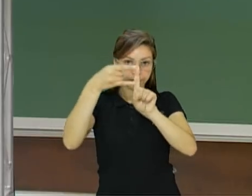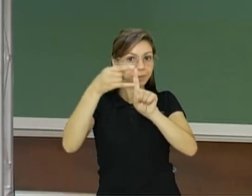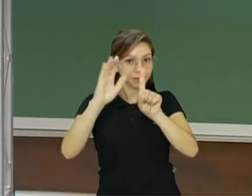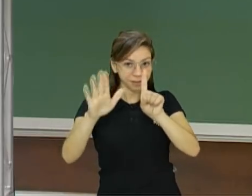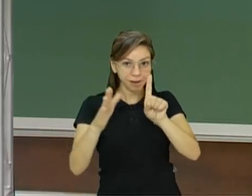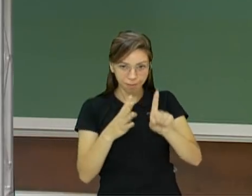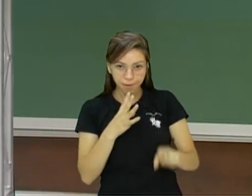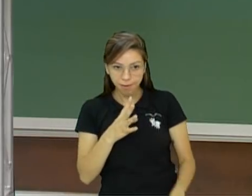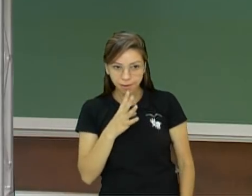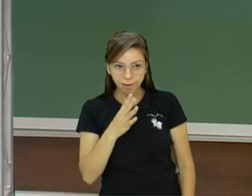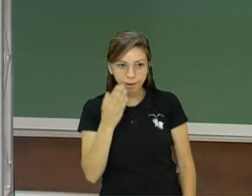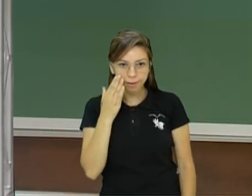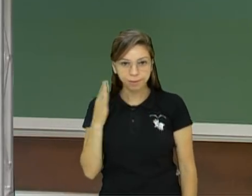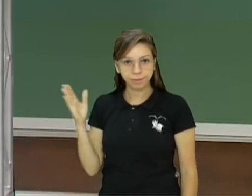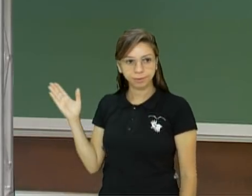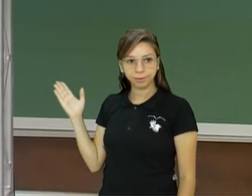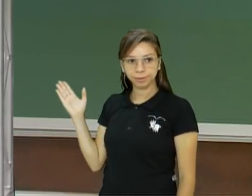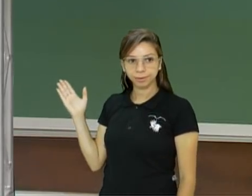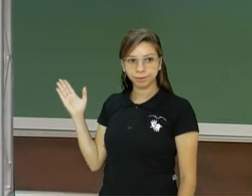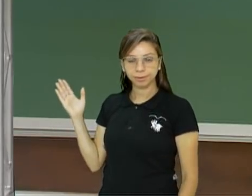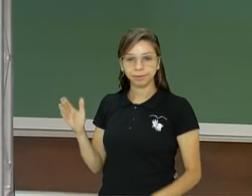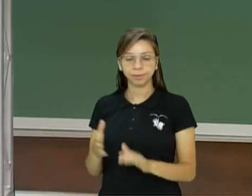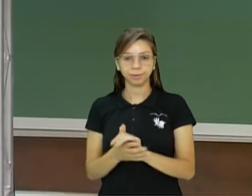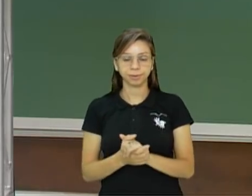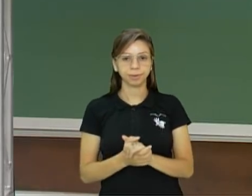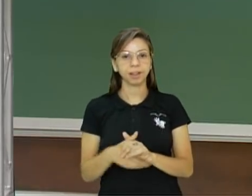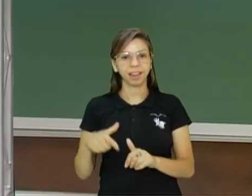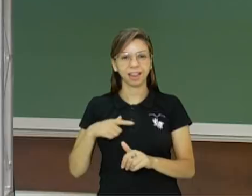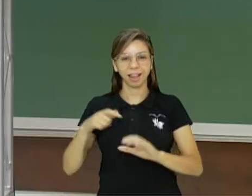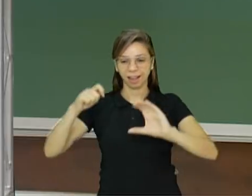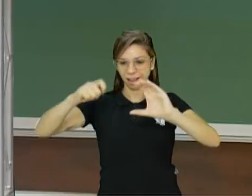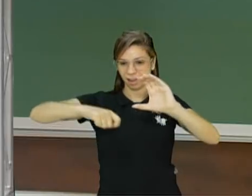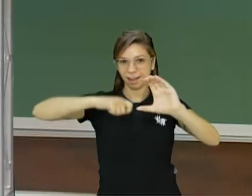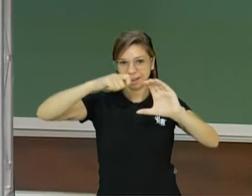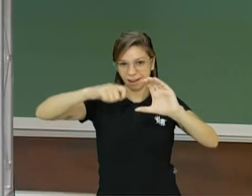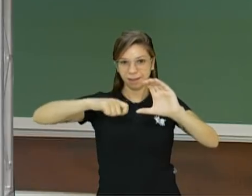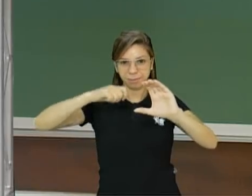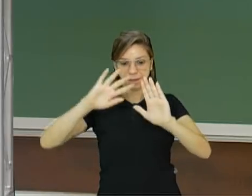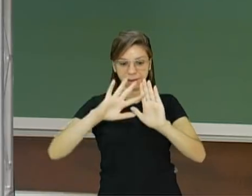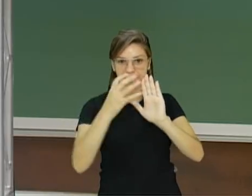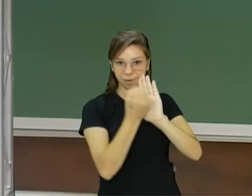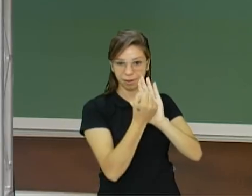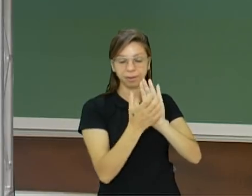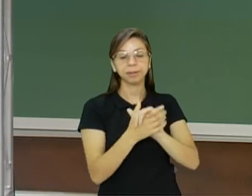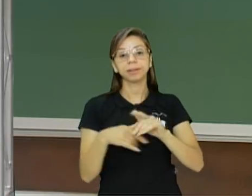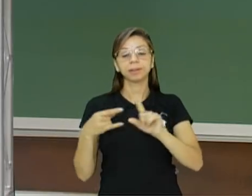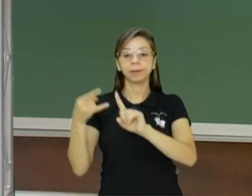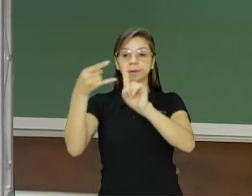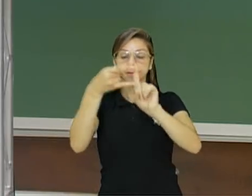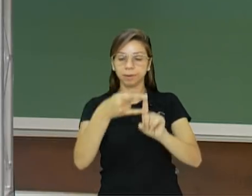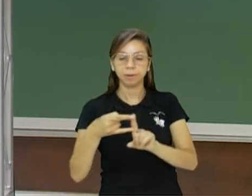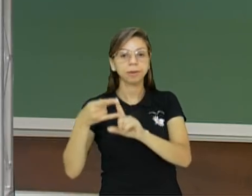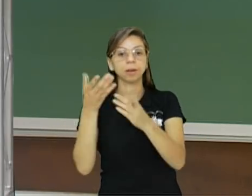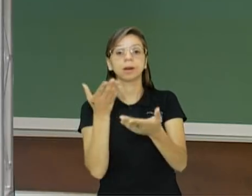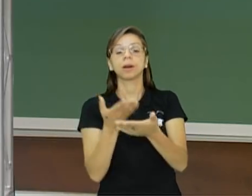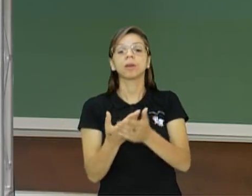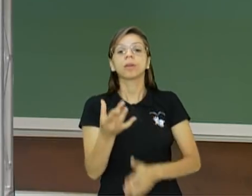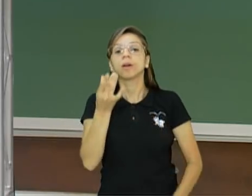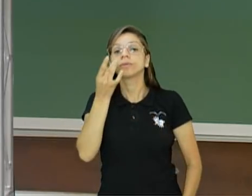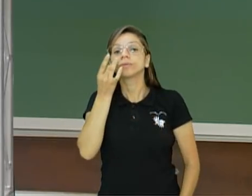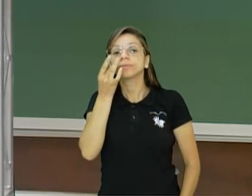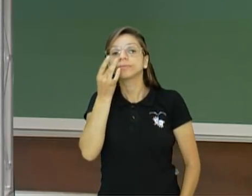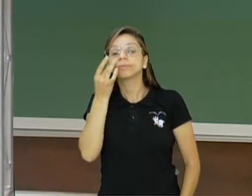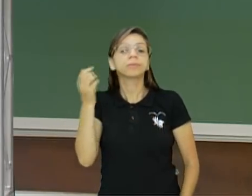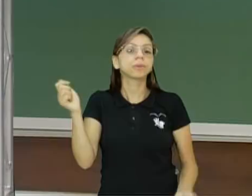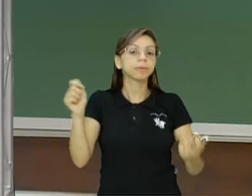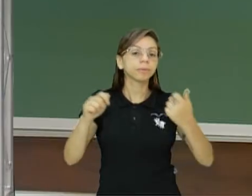Meet, né? É esse símbolozinho que tá ali com uma câmera. Vai ser as aulas ao vivo que o professor vai estar fazendo com vocês. Chance